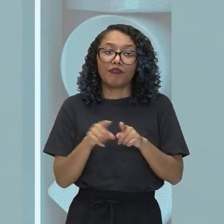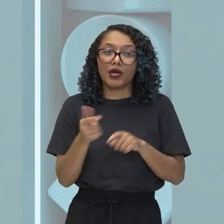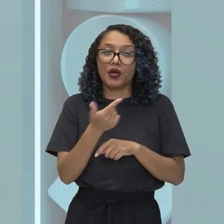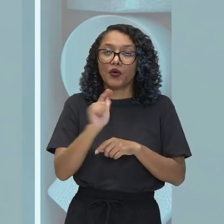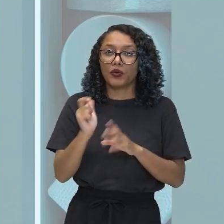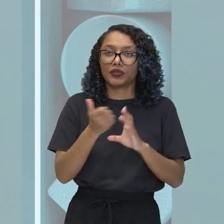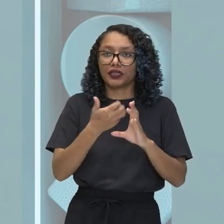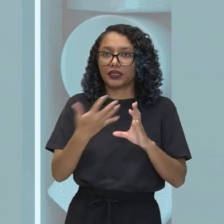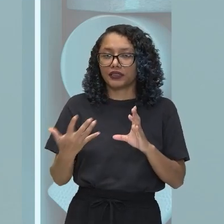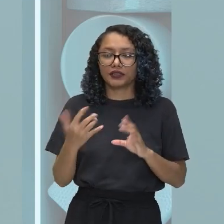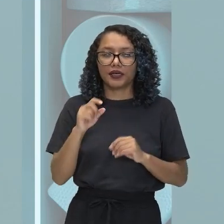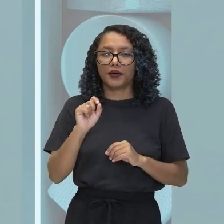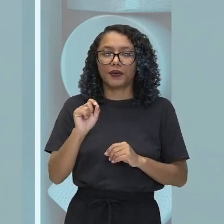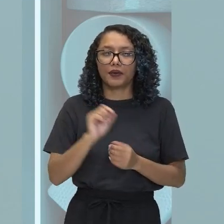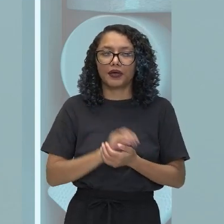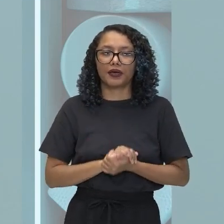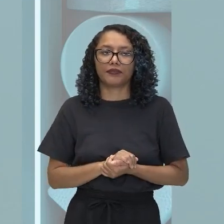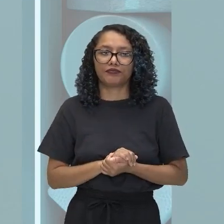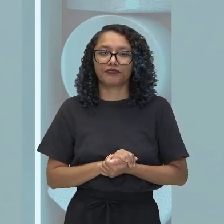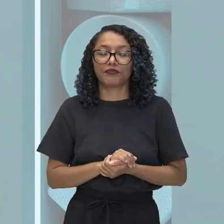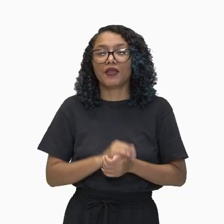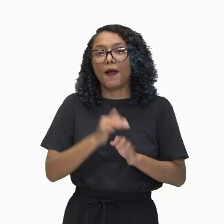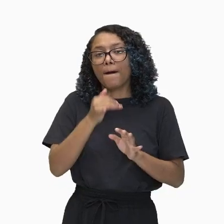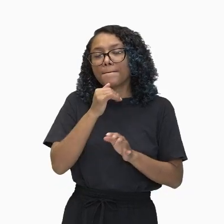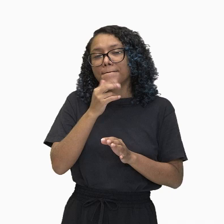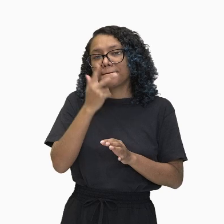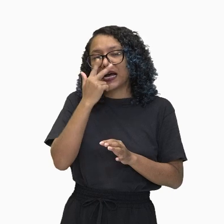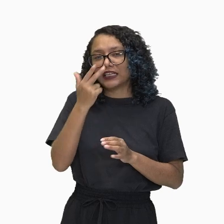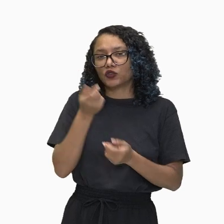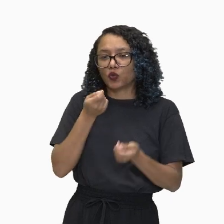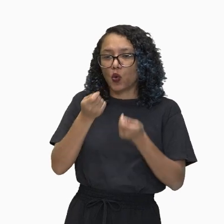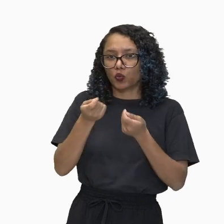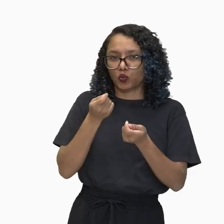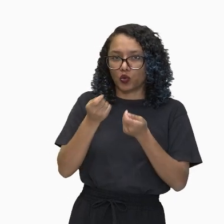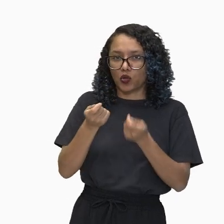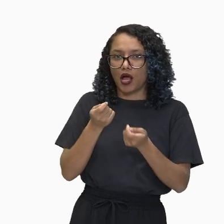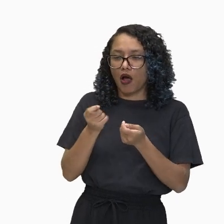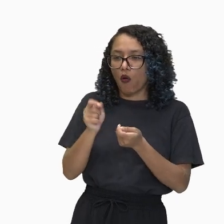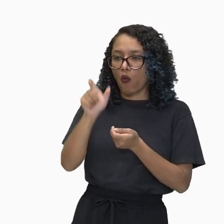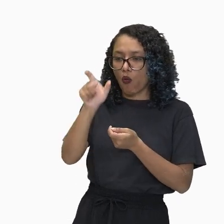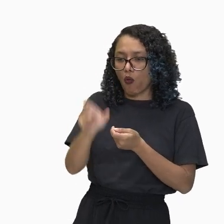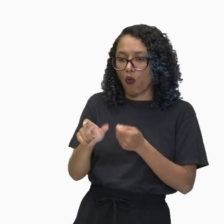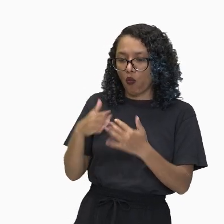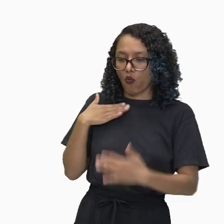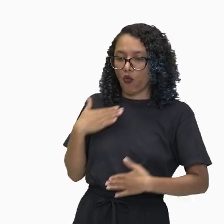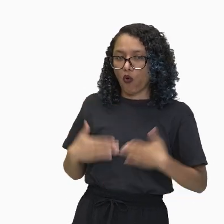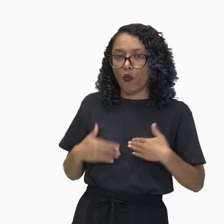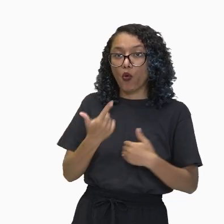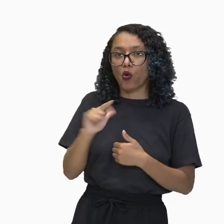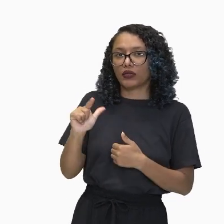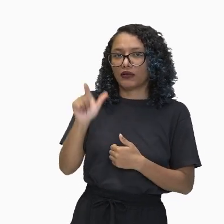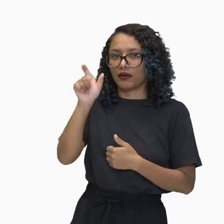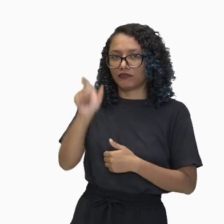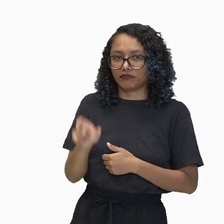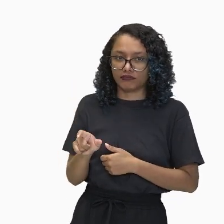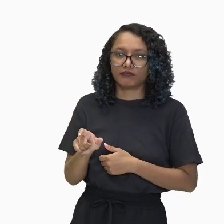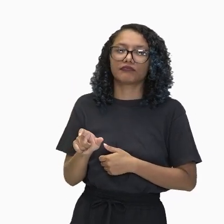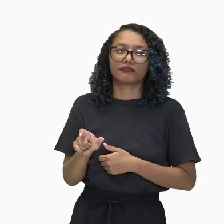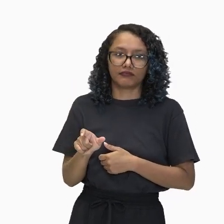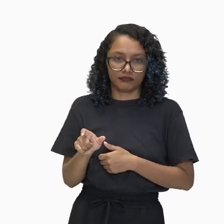corpo sobre o corpo de outro. Como assim? Quer dizer que quantas